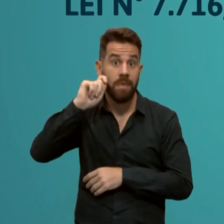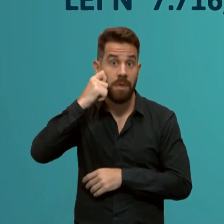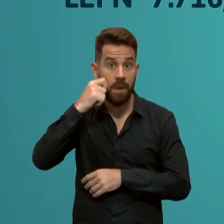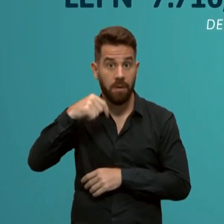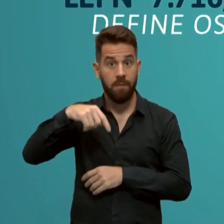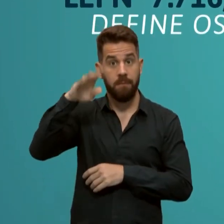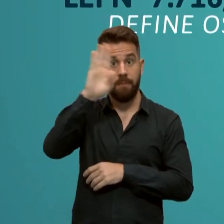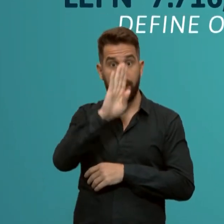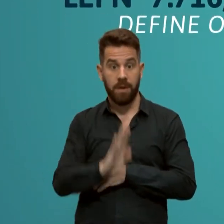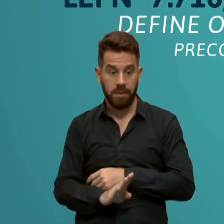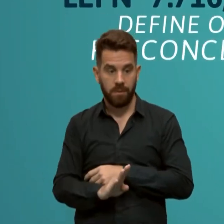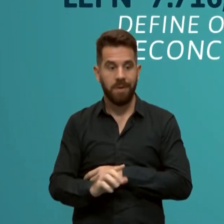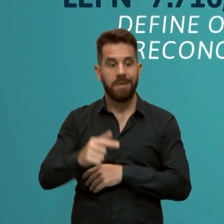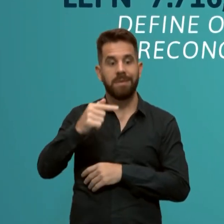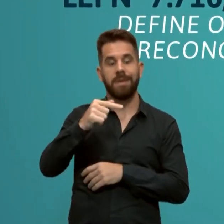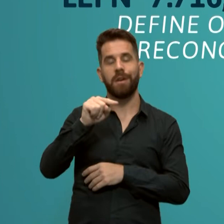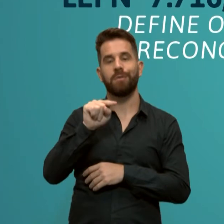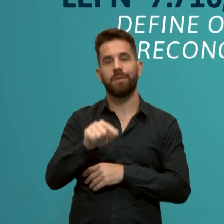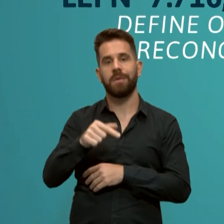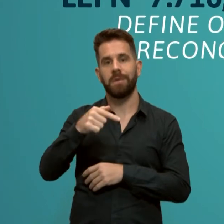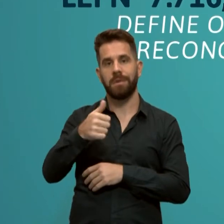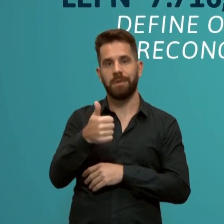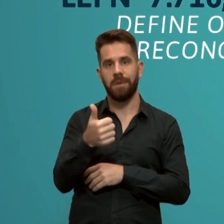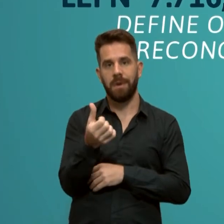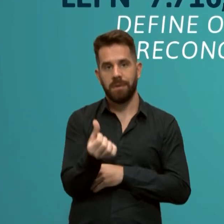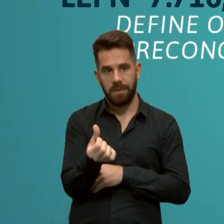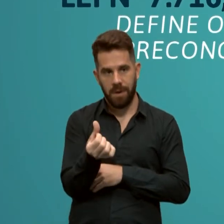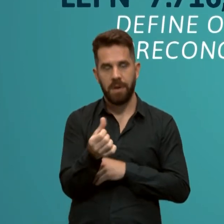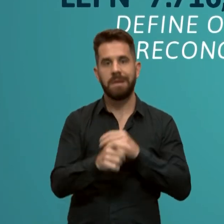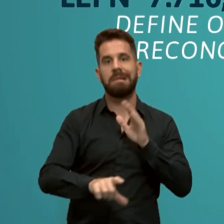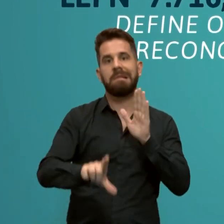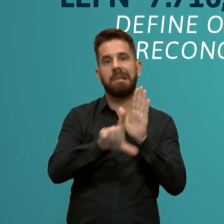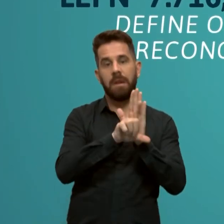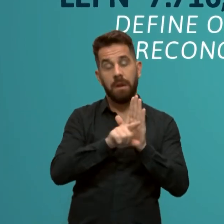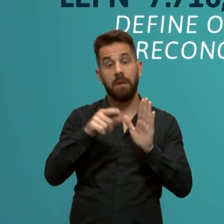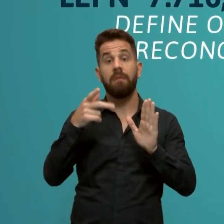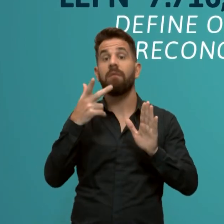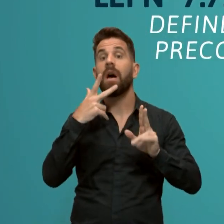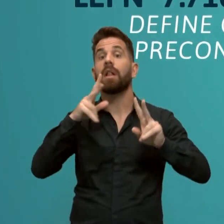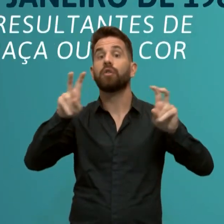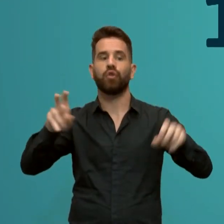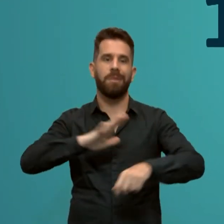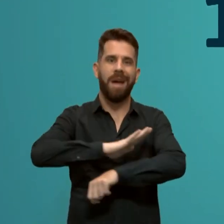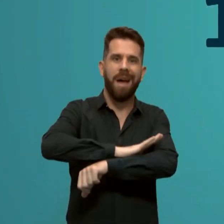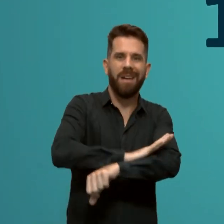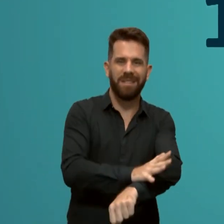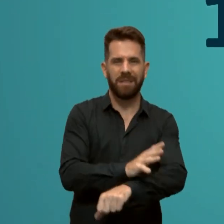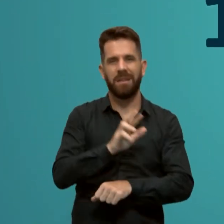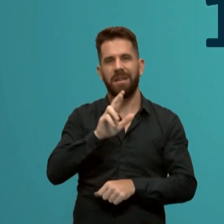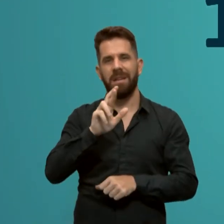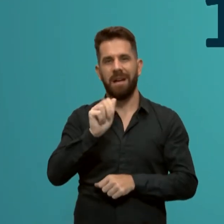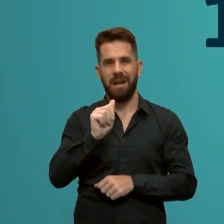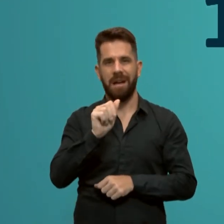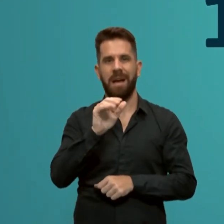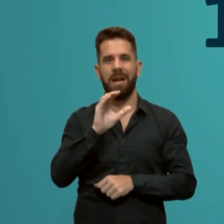7.716 é o número da lei que diz que racismo é crime, assinada há 30 anos no Brasil.